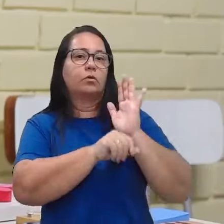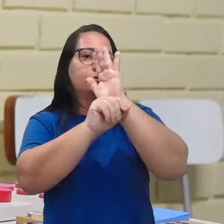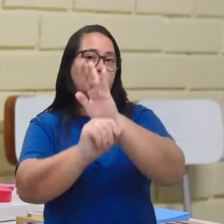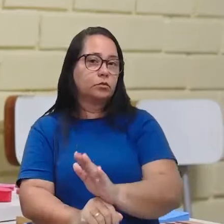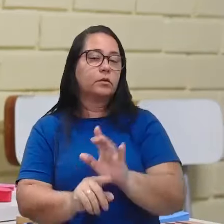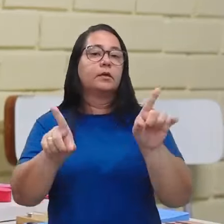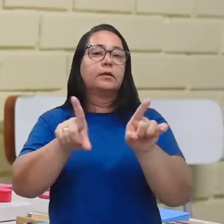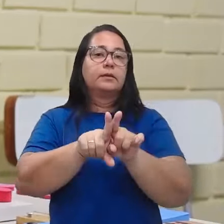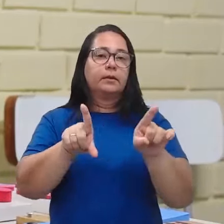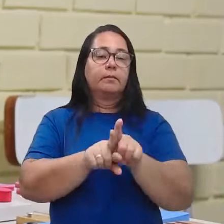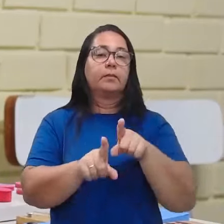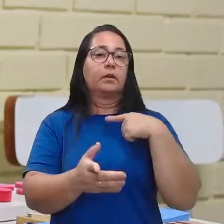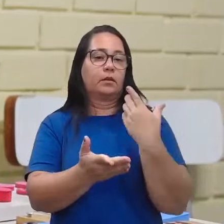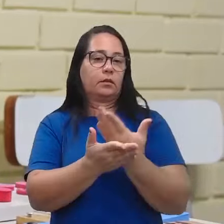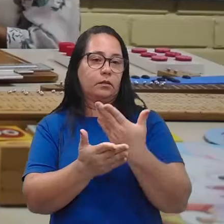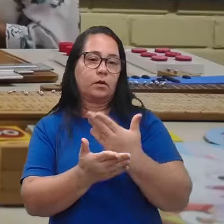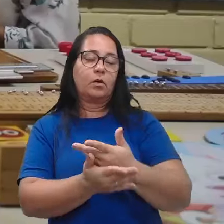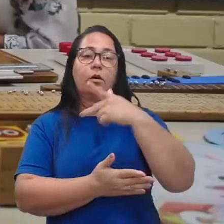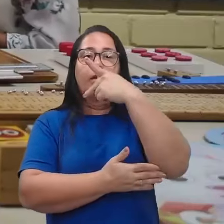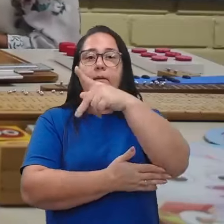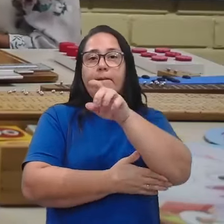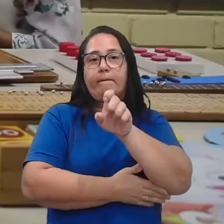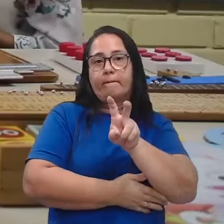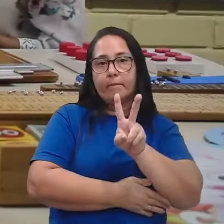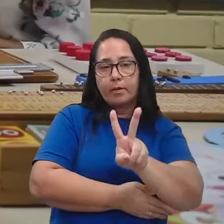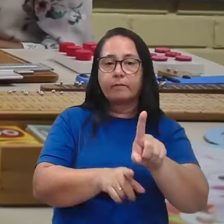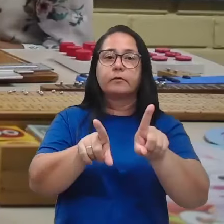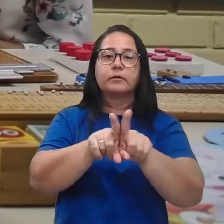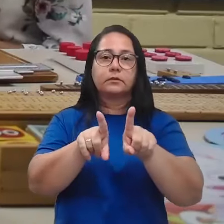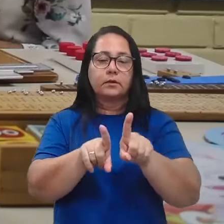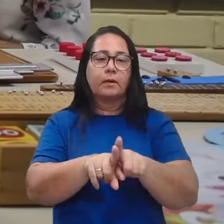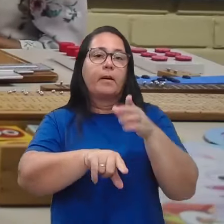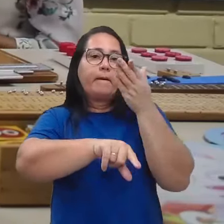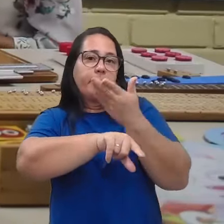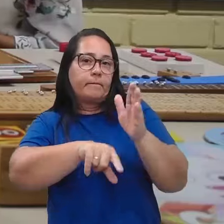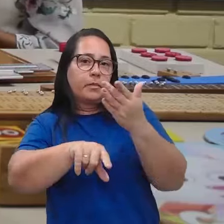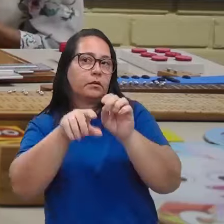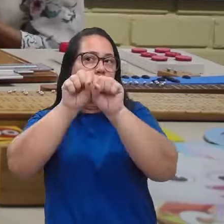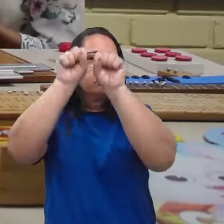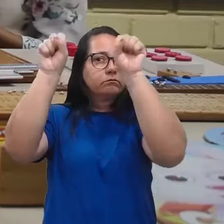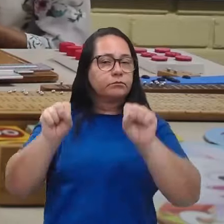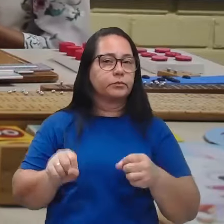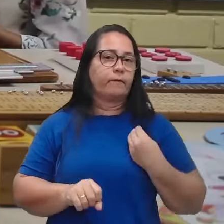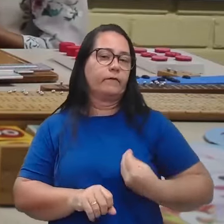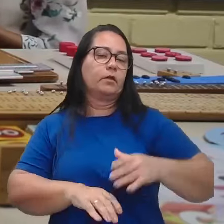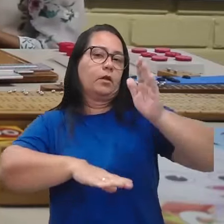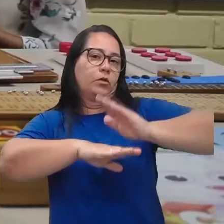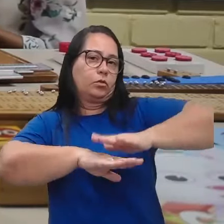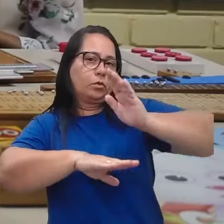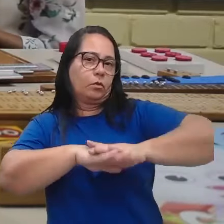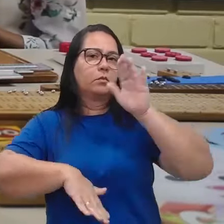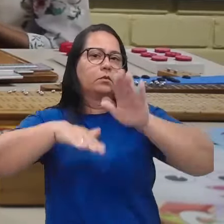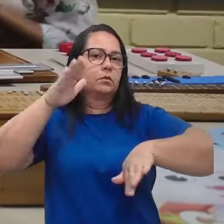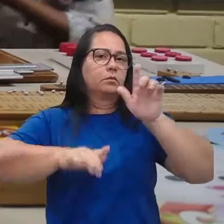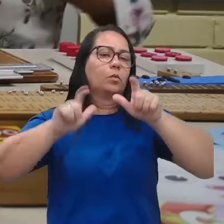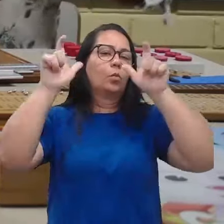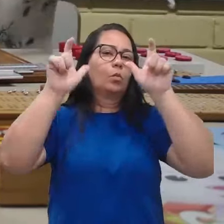Também damos aula de PEV, ou Prática de Vida Dependente, ou AVA, Atividade de Vida Autônoma. Vai depender do local, como